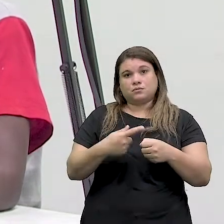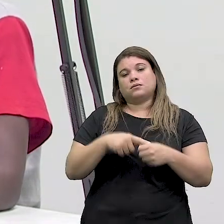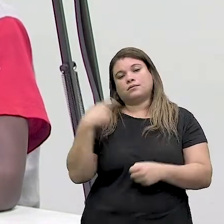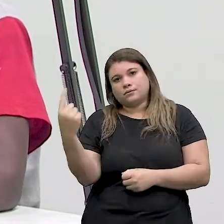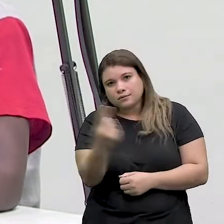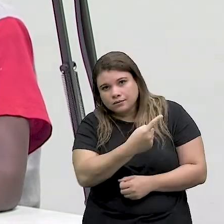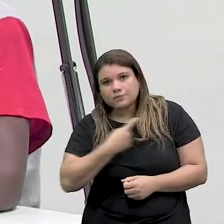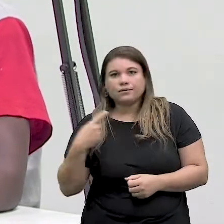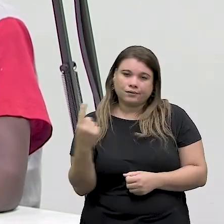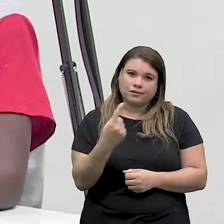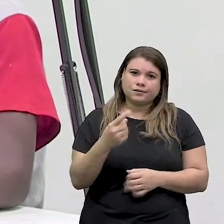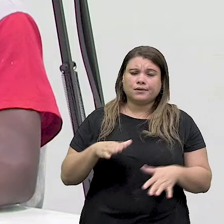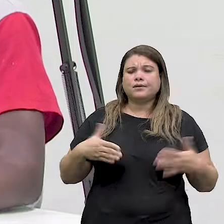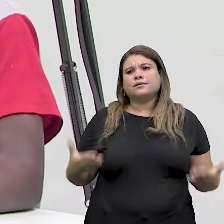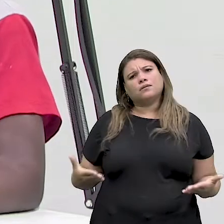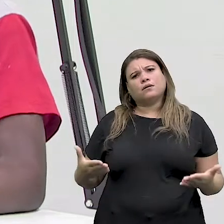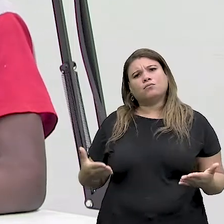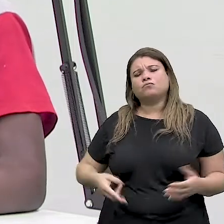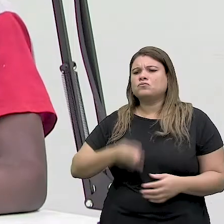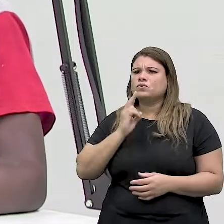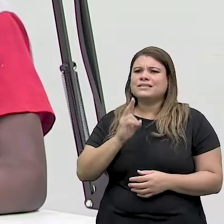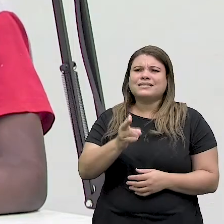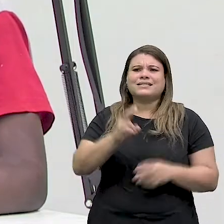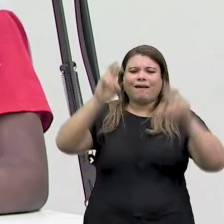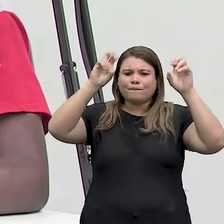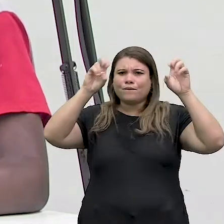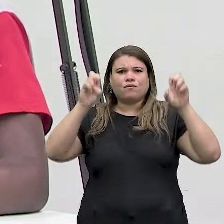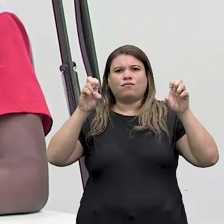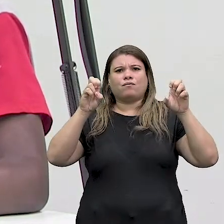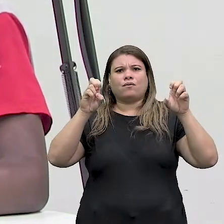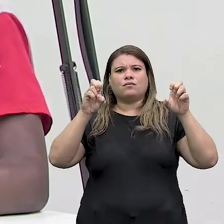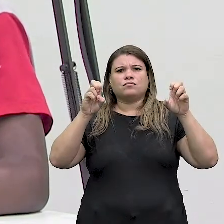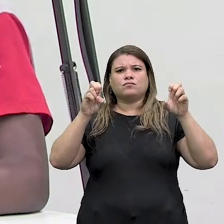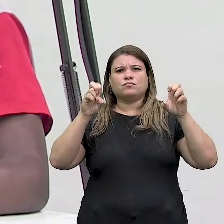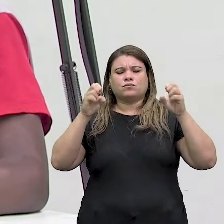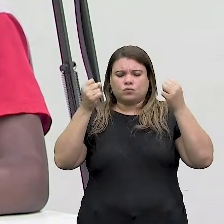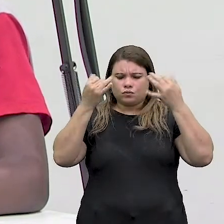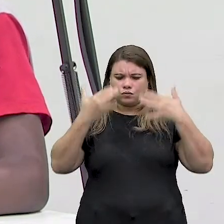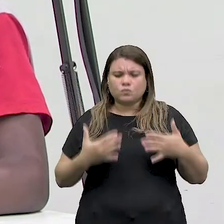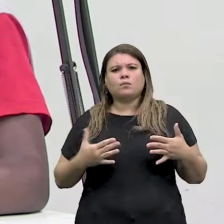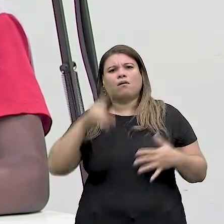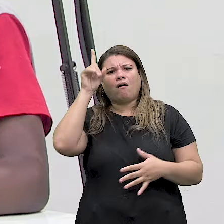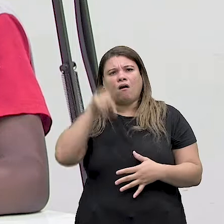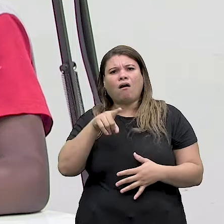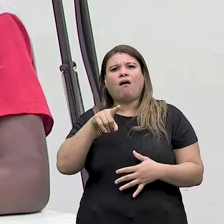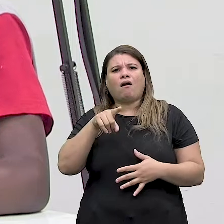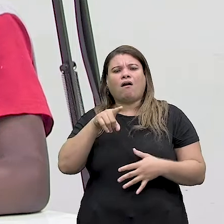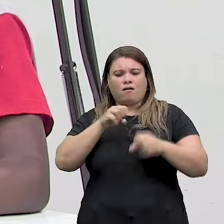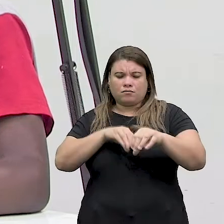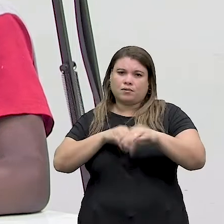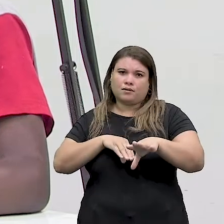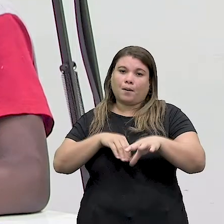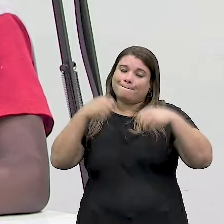usar a educação sem usar as ferramentas, sem usar a modernidade e usar a linguagem dos nossos